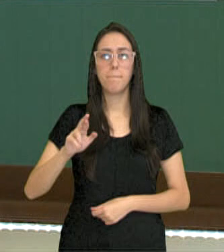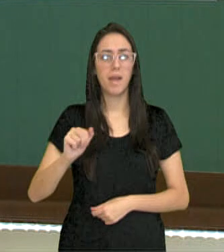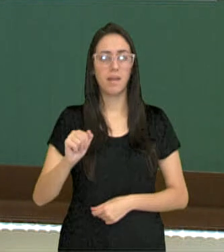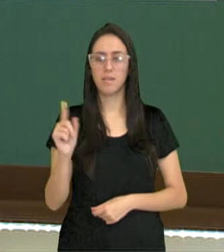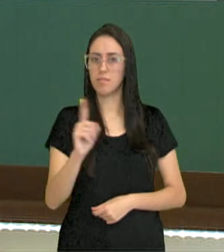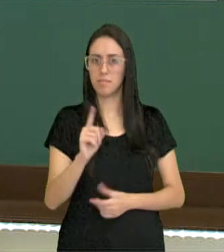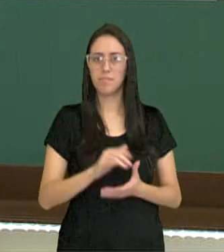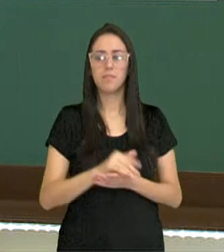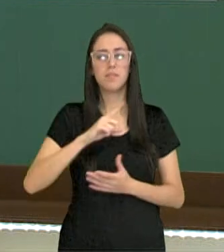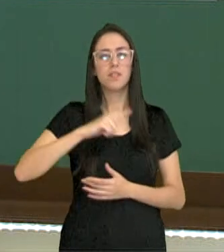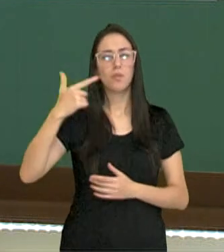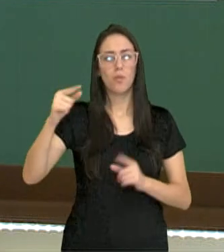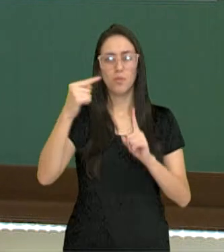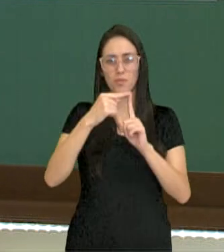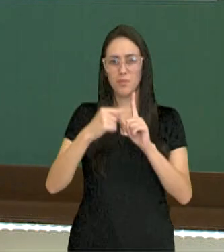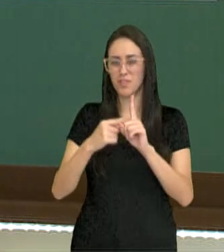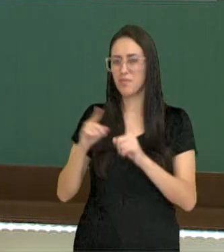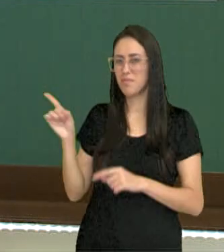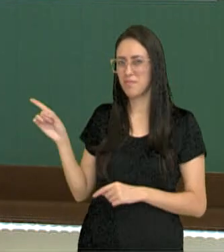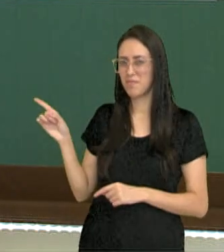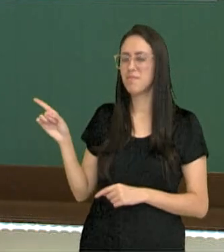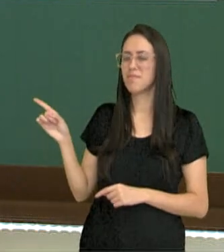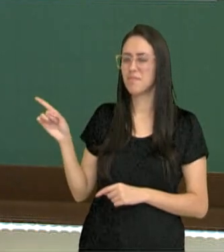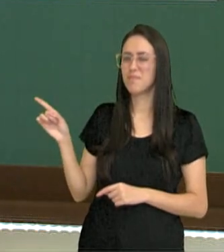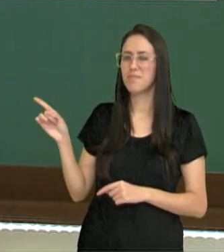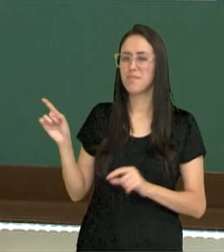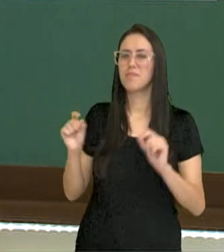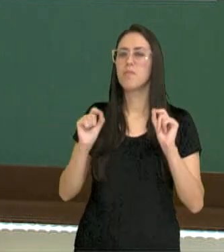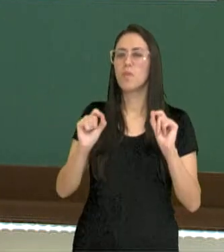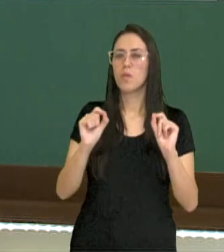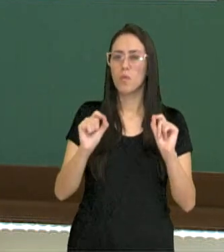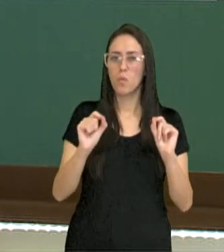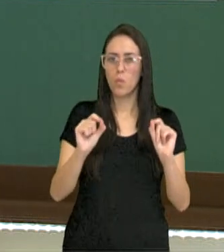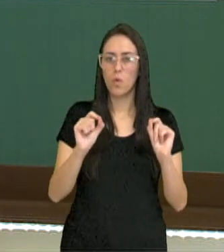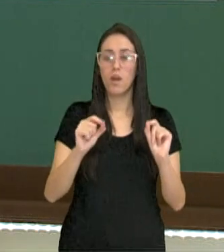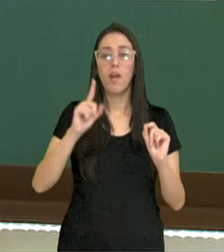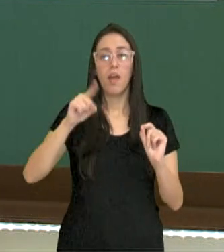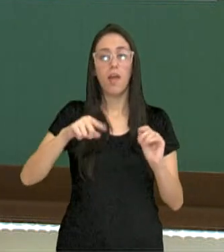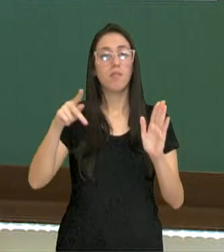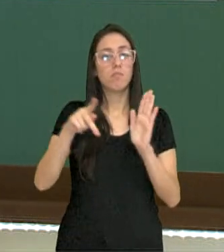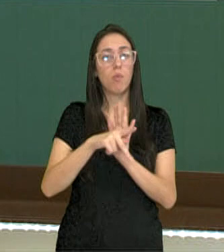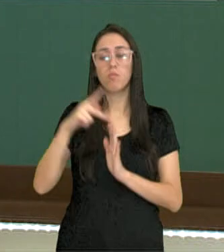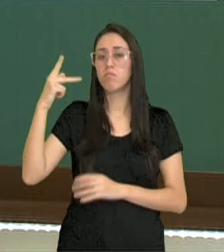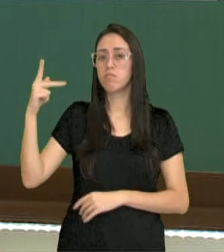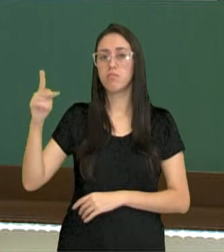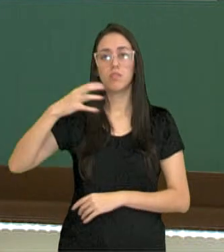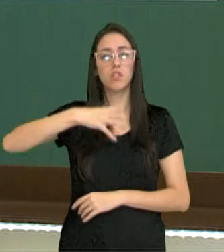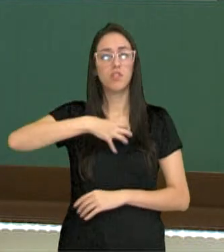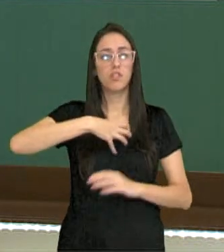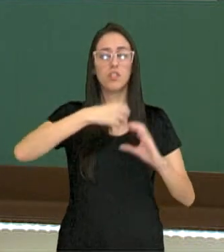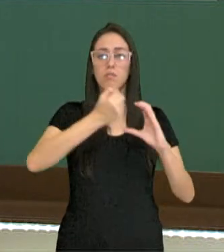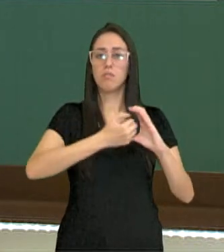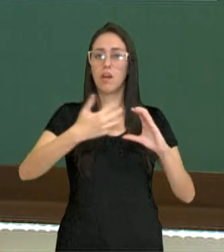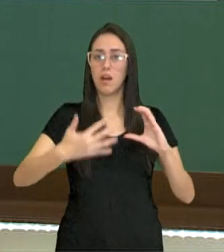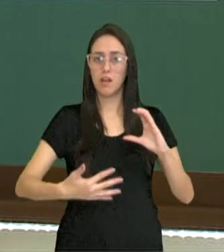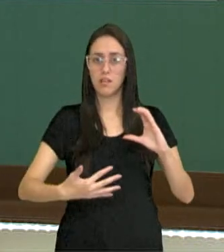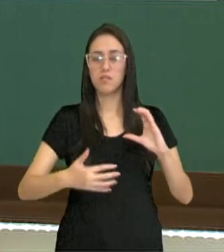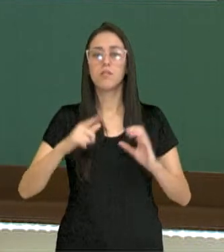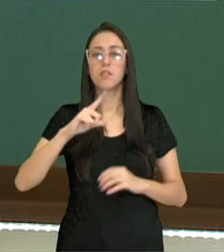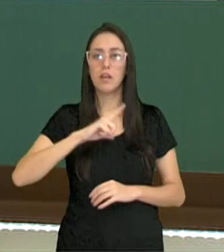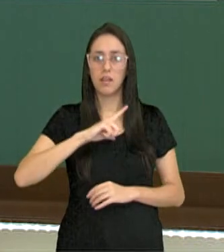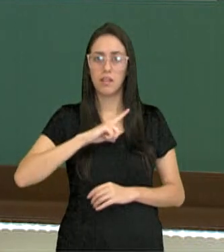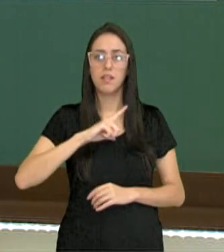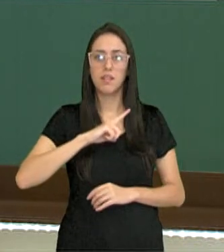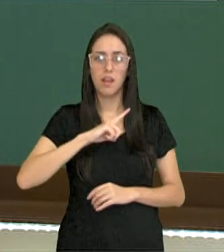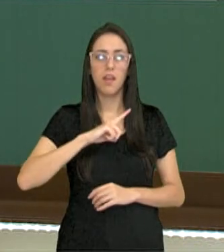as ginkófitas. Tem folhas bem características, apresentando a forma de um leque. Olha que